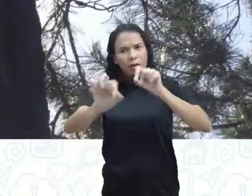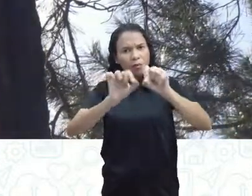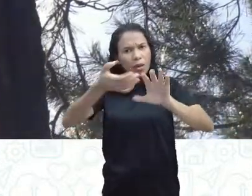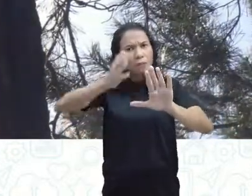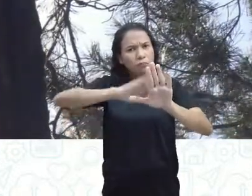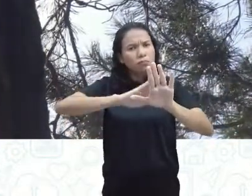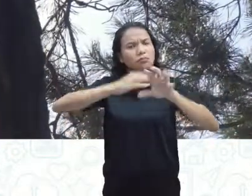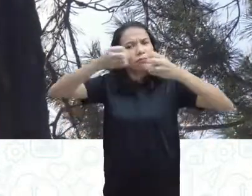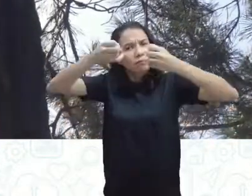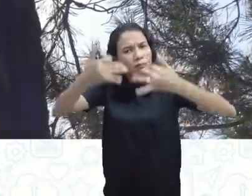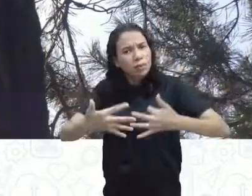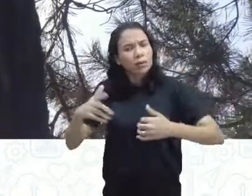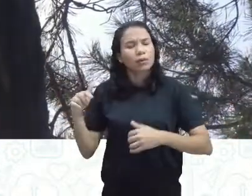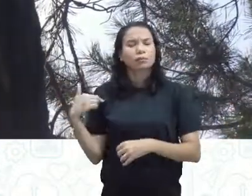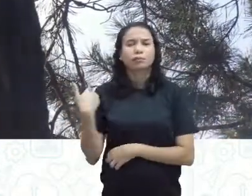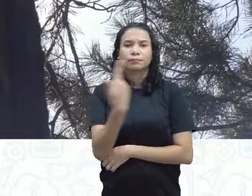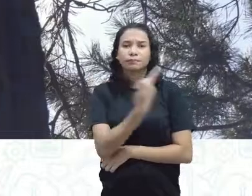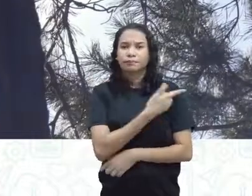dos nossos,